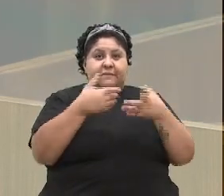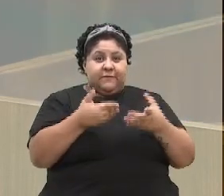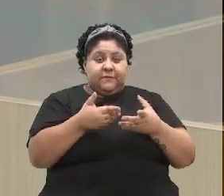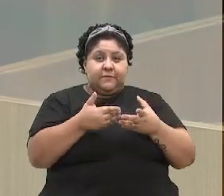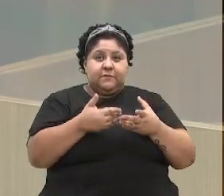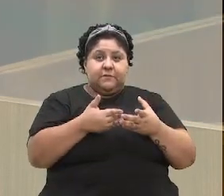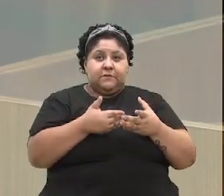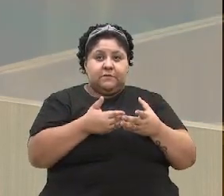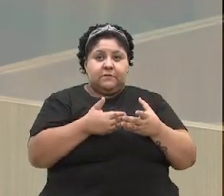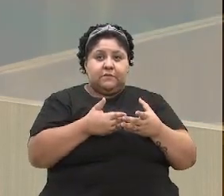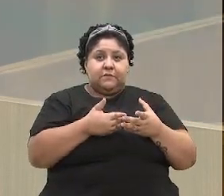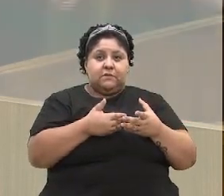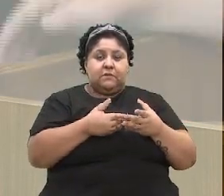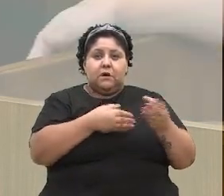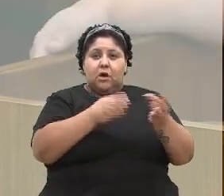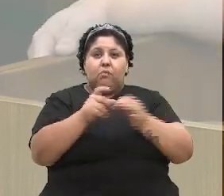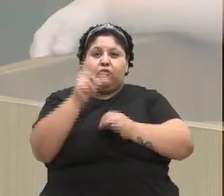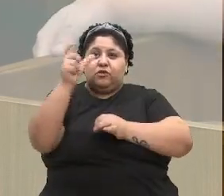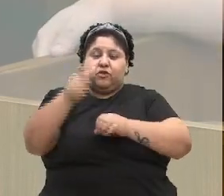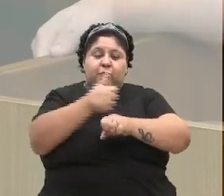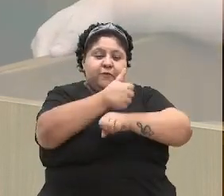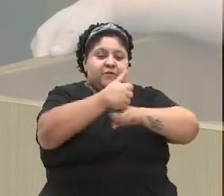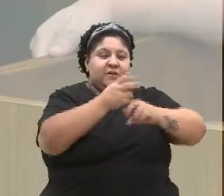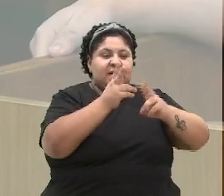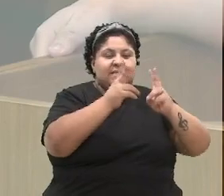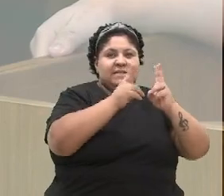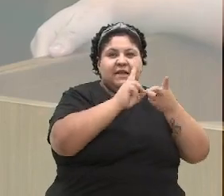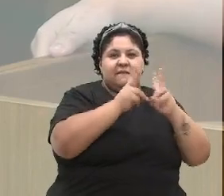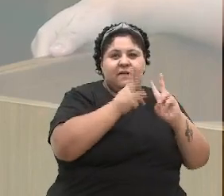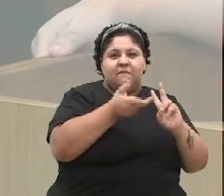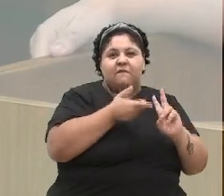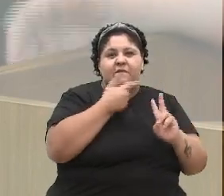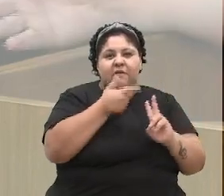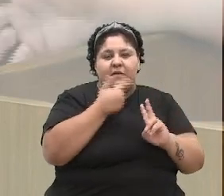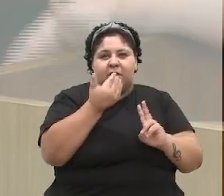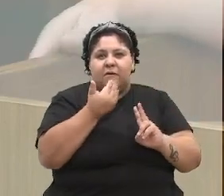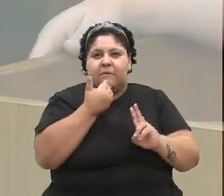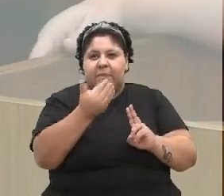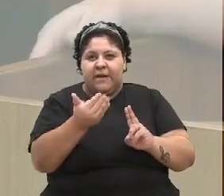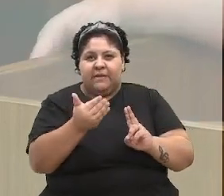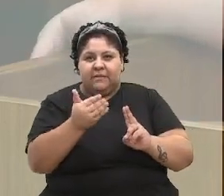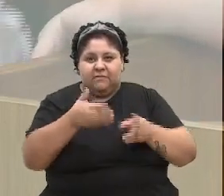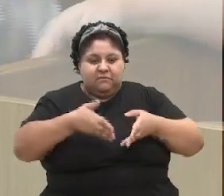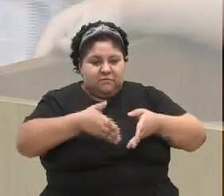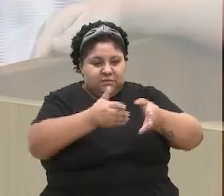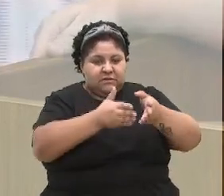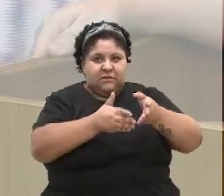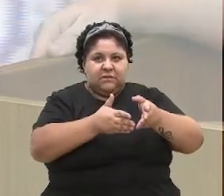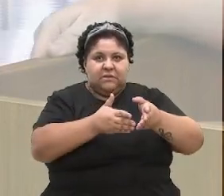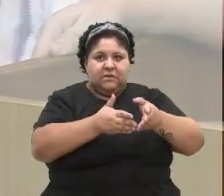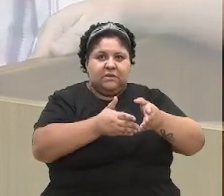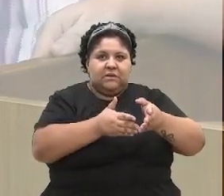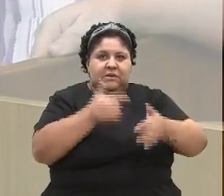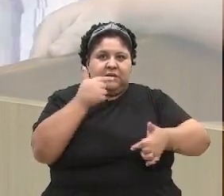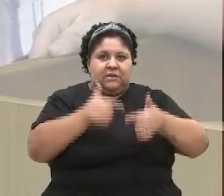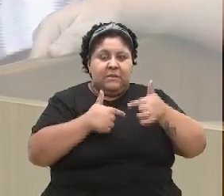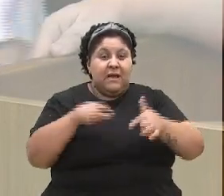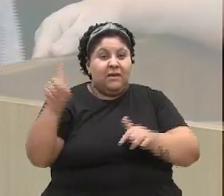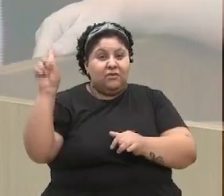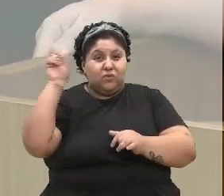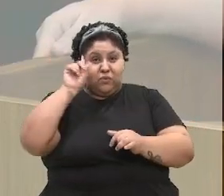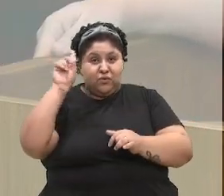muitos vanzeiros, que nem foi citado, pedem aqui a questão das vias, porque eu sei, eles trabalham o dia todo dentro das vias, vereador